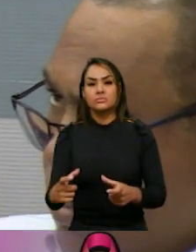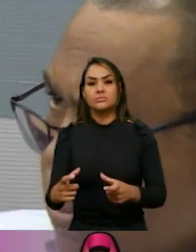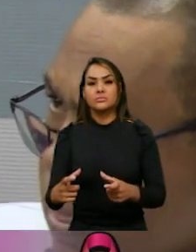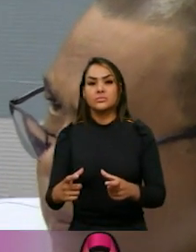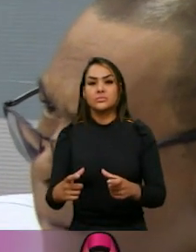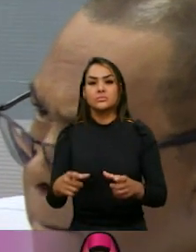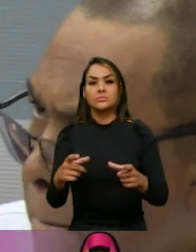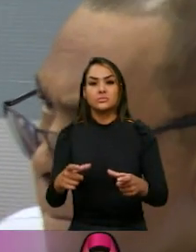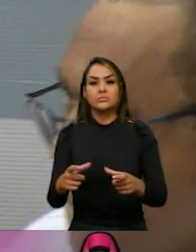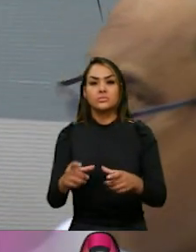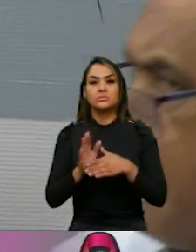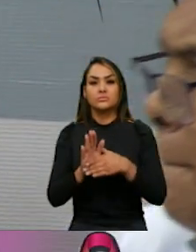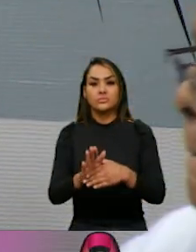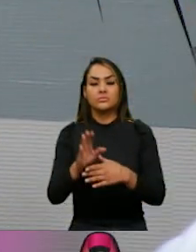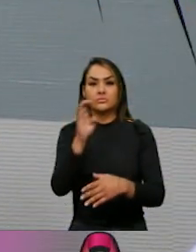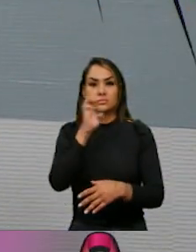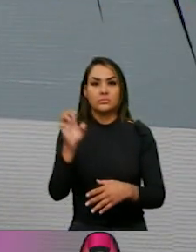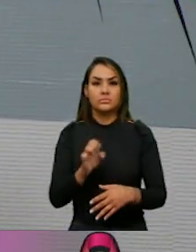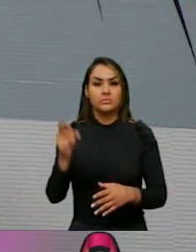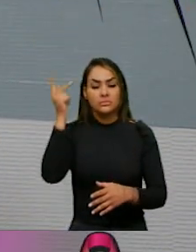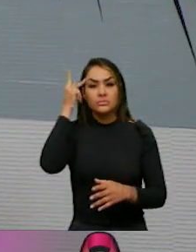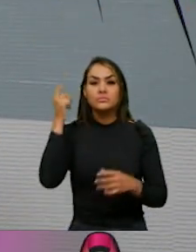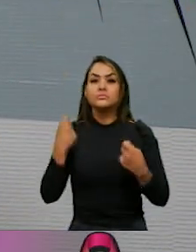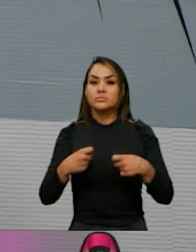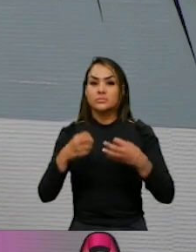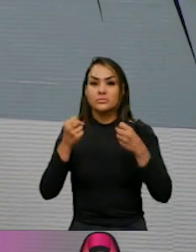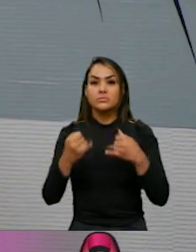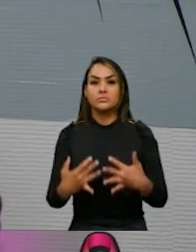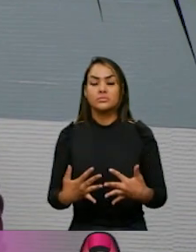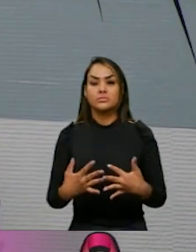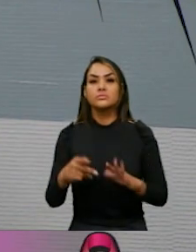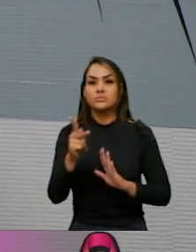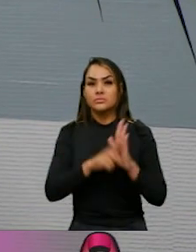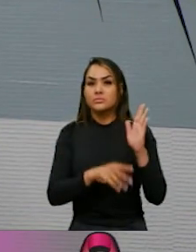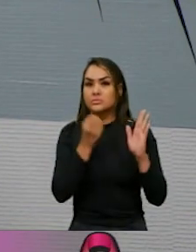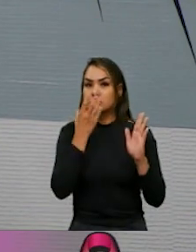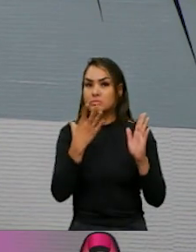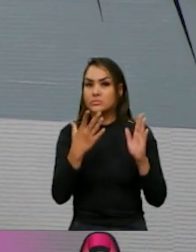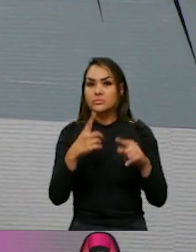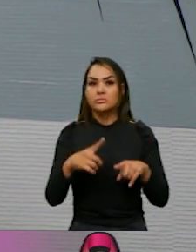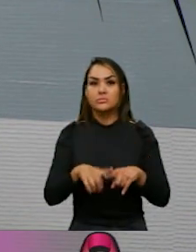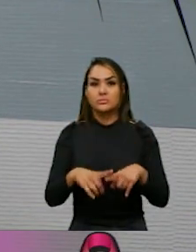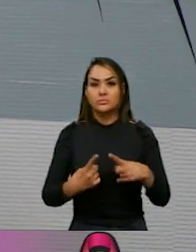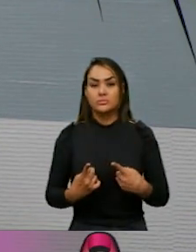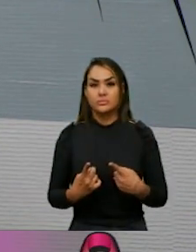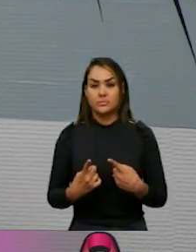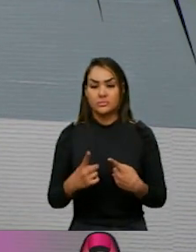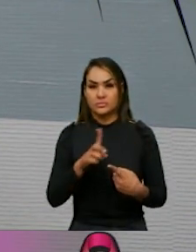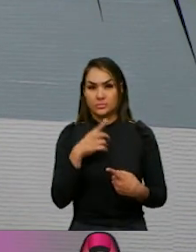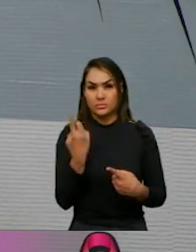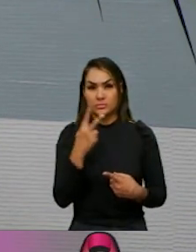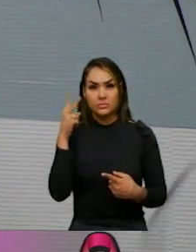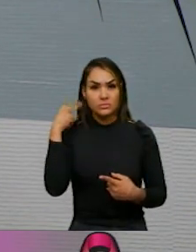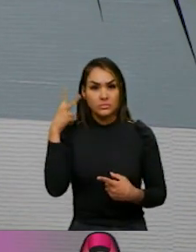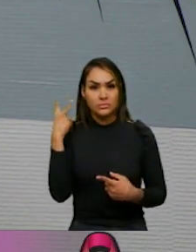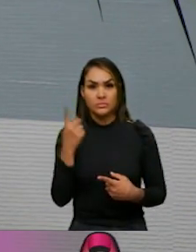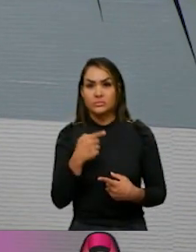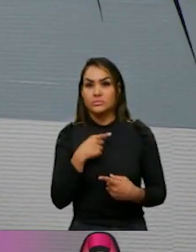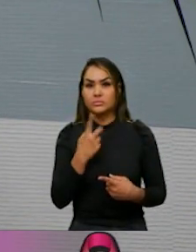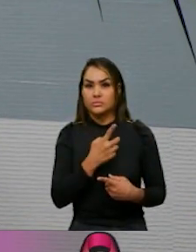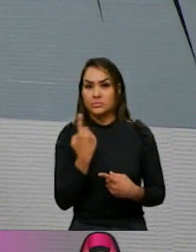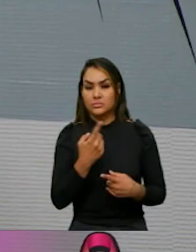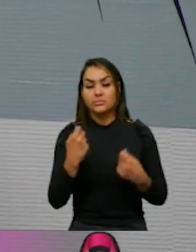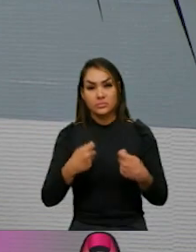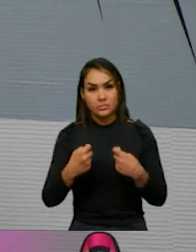Paulo? Isso tem que ser claro, porque o projeto é meritório, mas essa casa, no nosso caso, quando nós vamos voltar, são perguntas que têm que ser